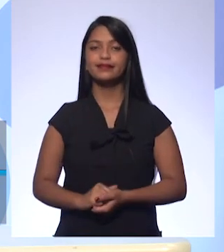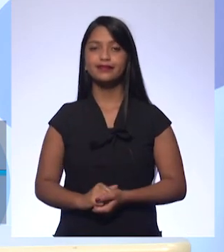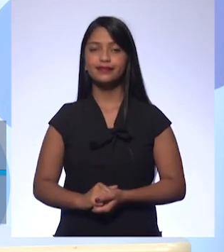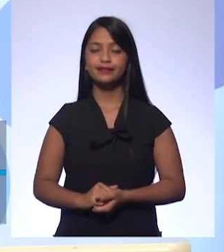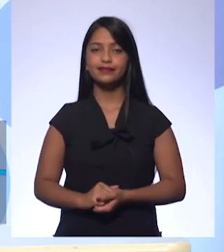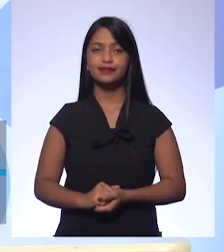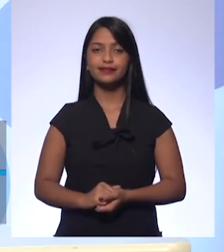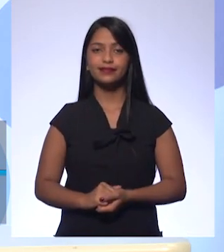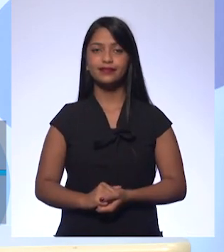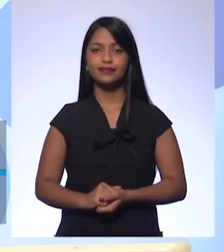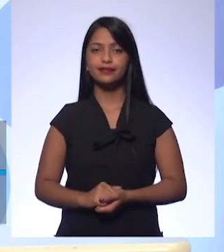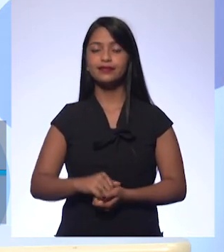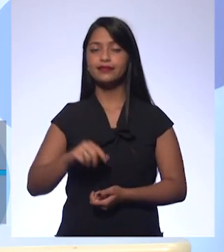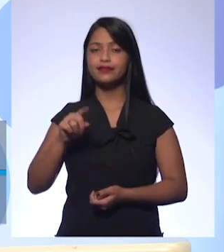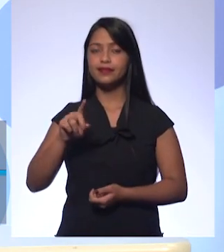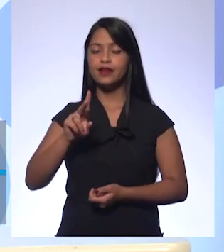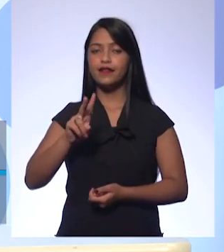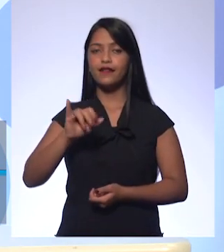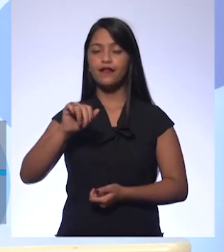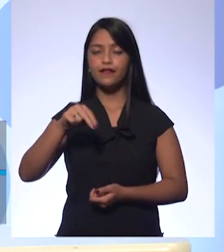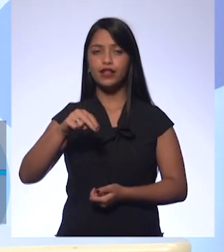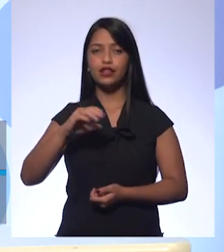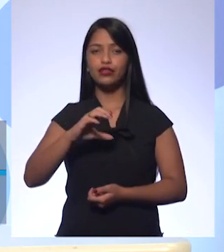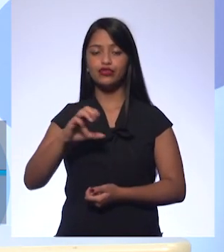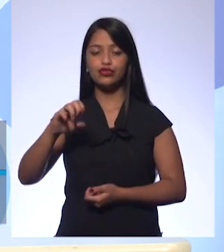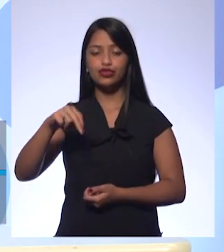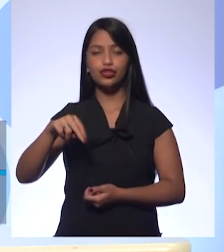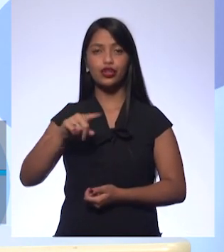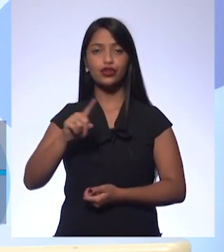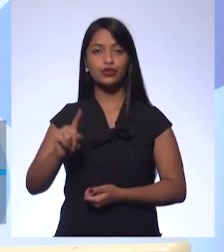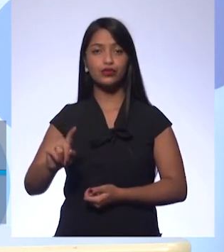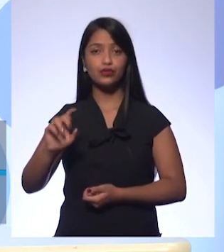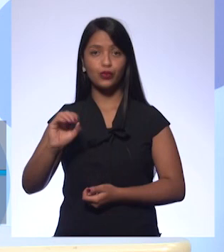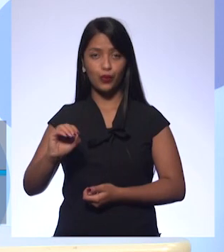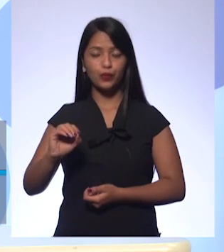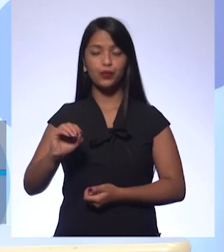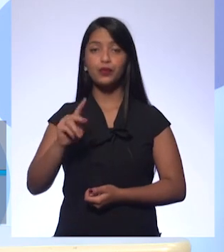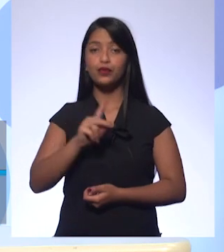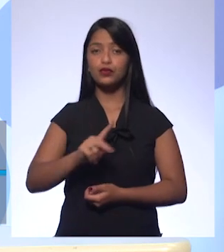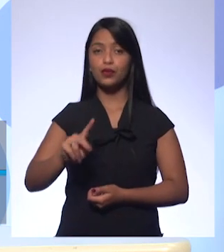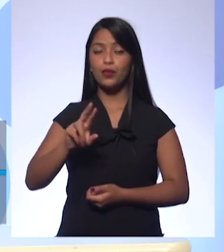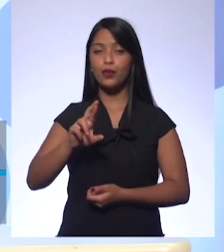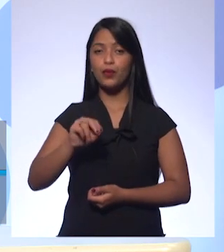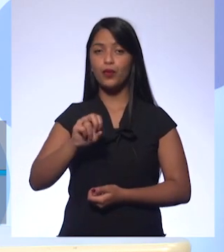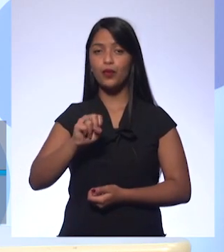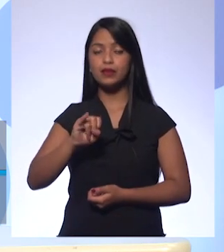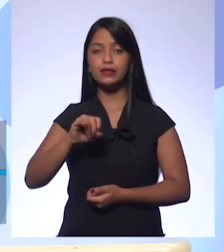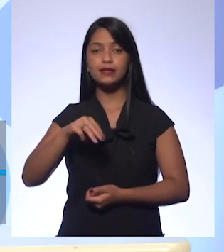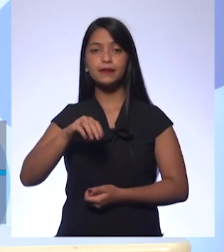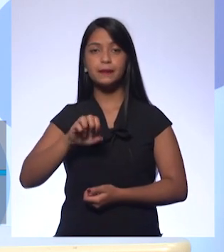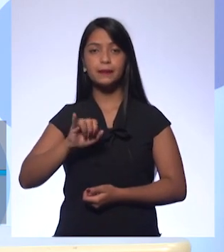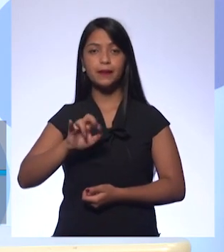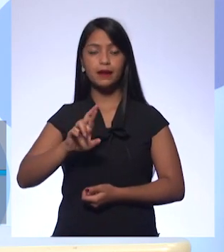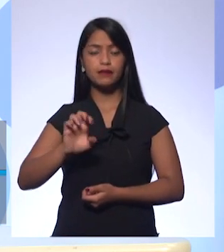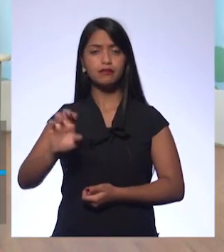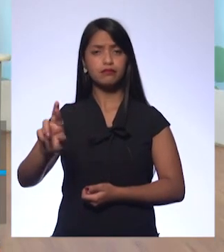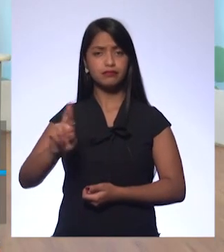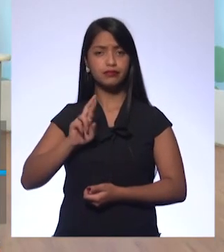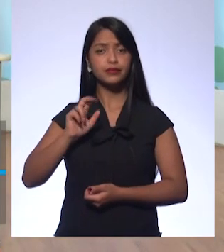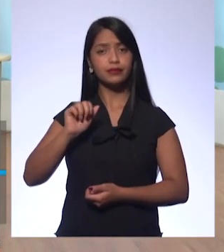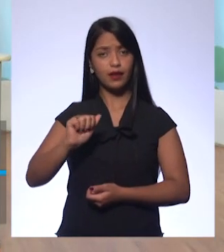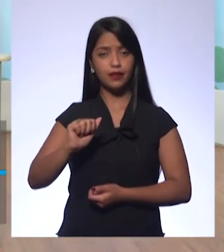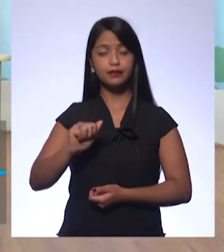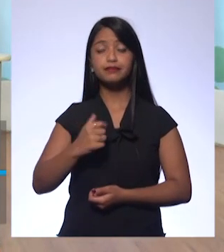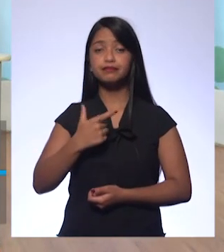O Vincenzo, da Pro Rosimeire, colocou A. O Felipe também colocou A. Muitos.